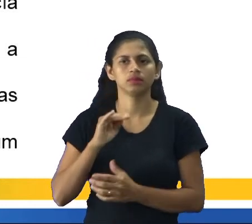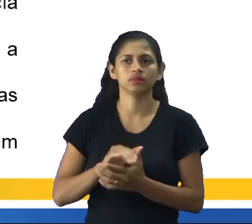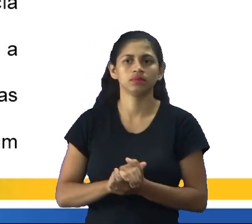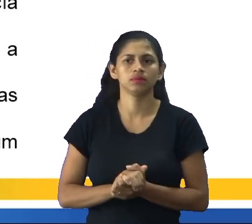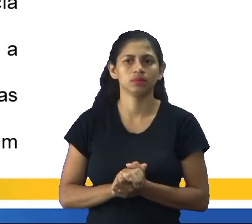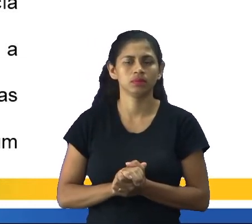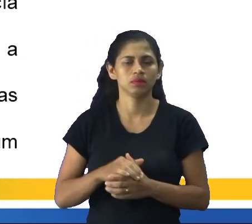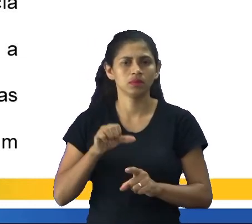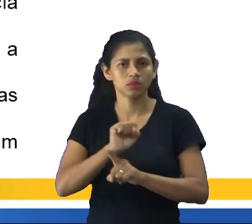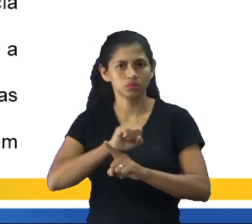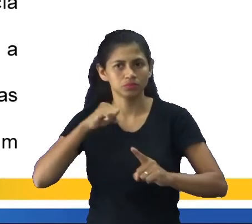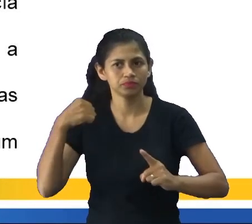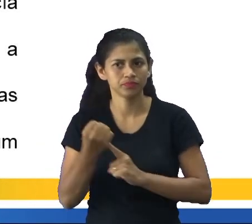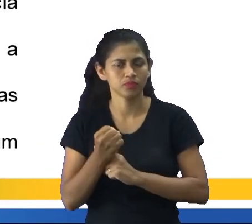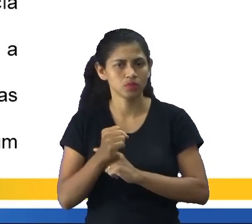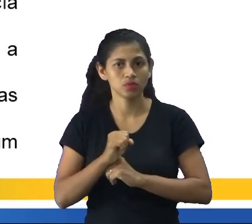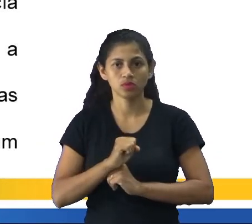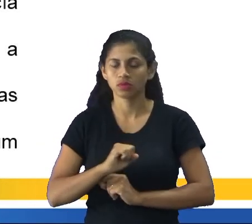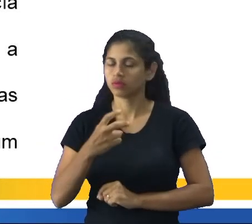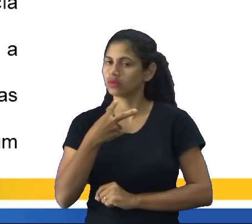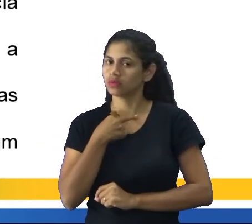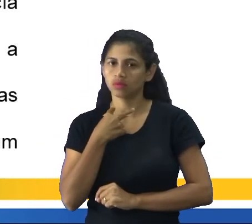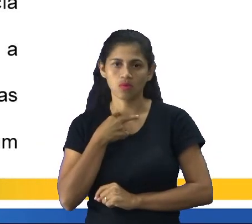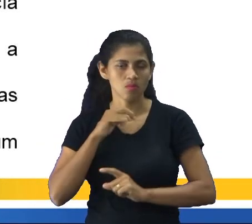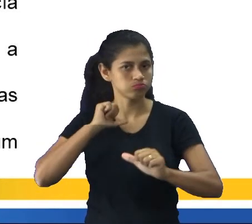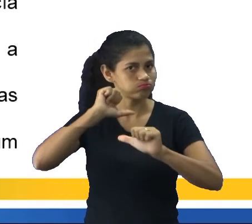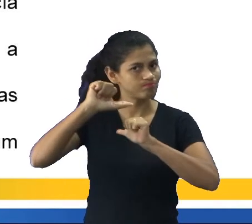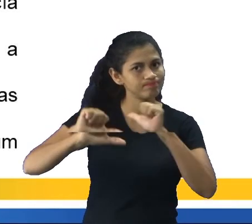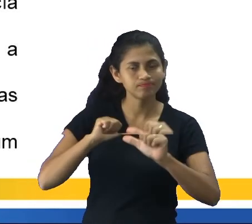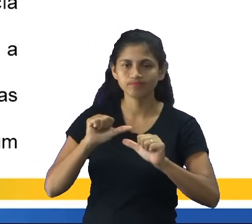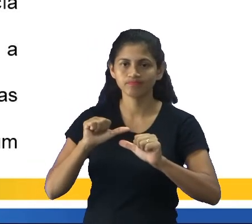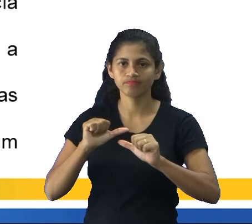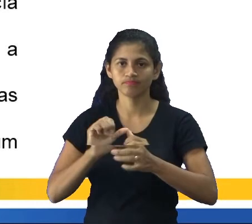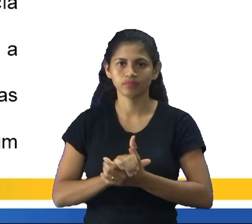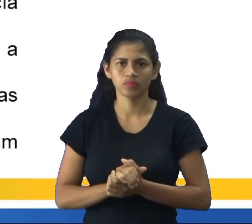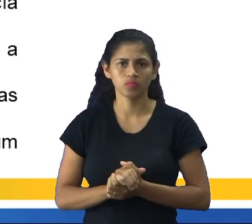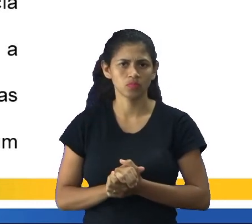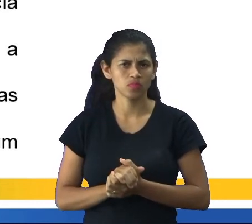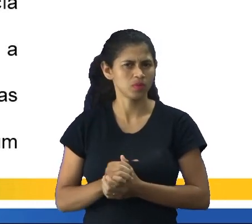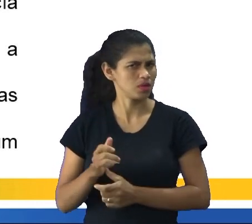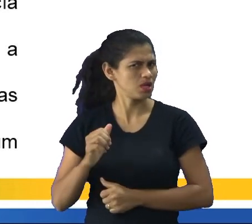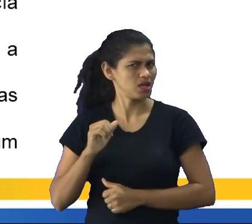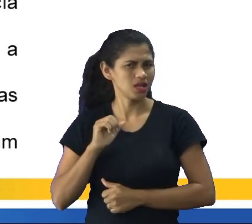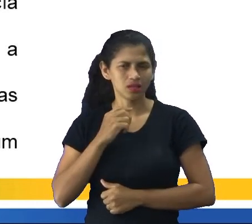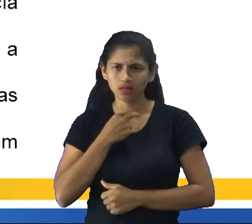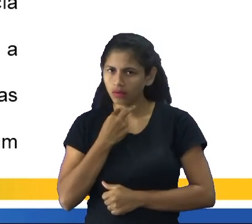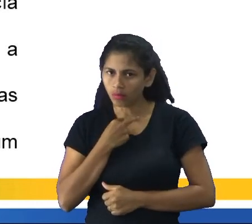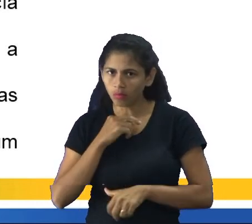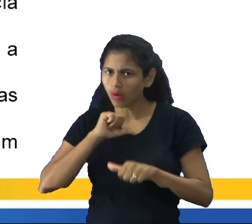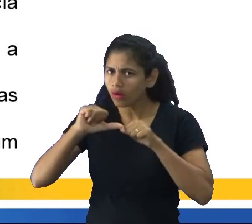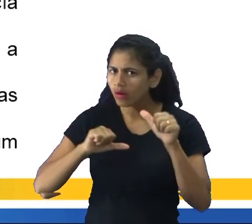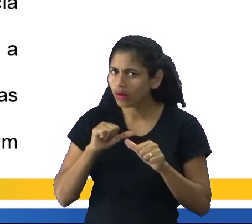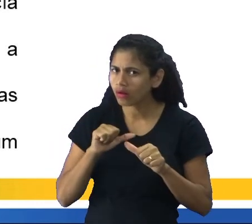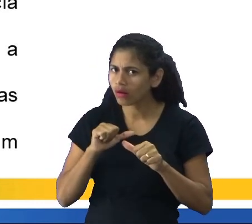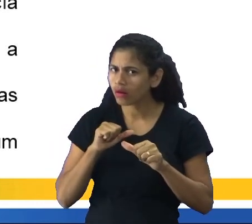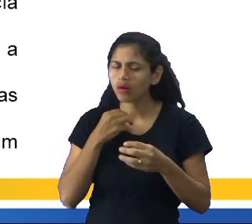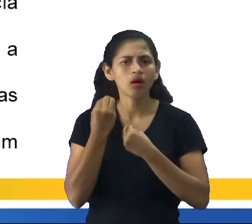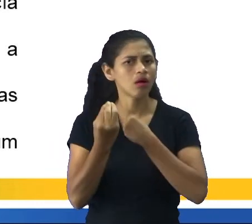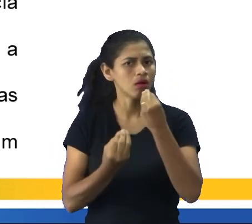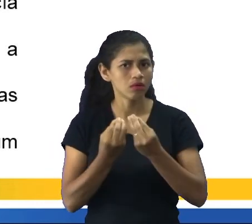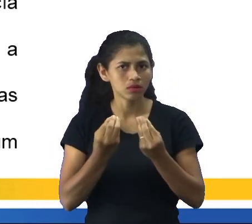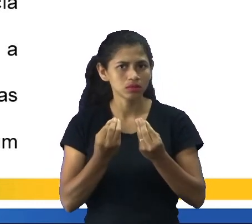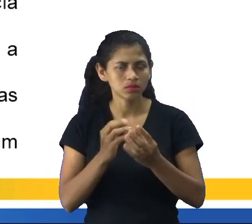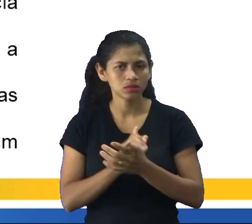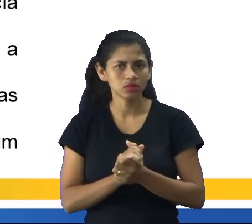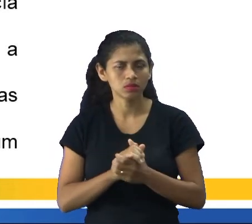socialmente e que não podem ser modificadas. Oi? Não pode ser modificada. Como assim? Parece que não, não é mesmo? A gente aqui